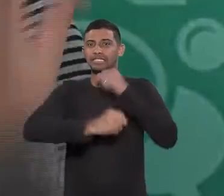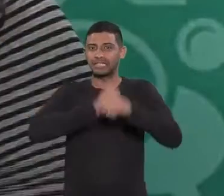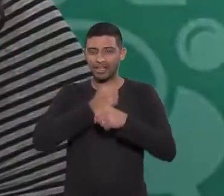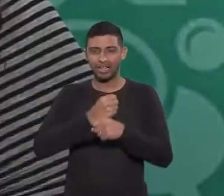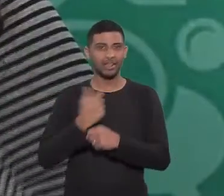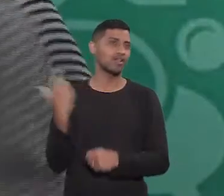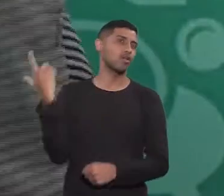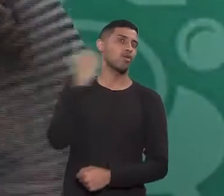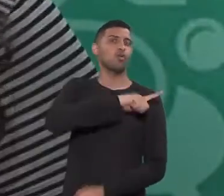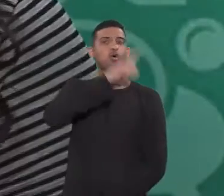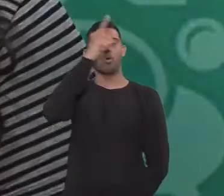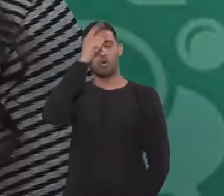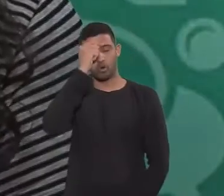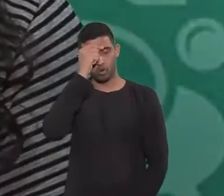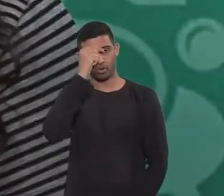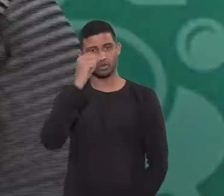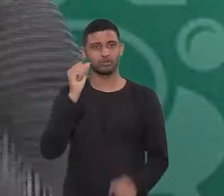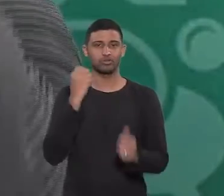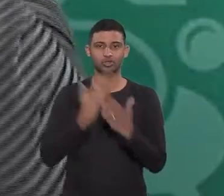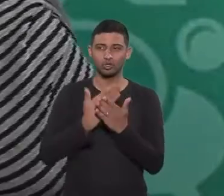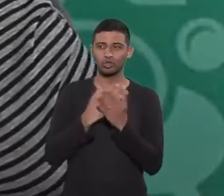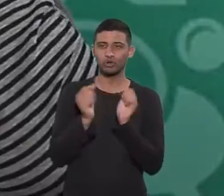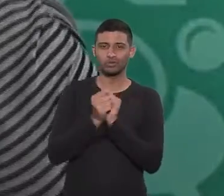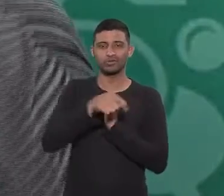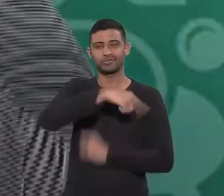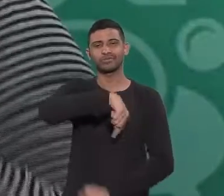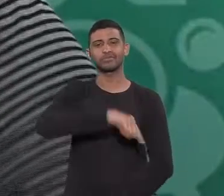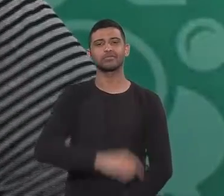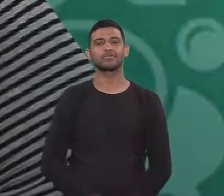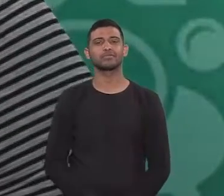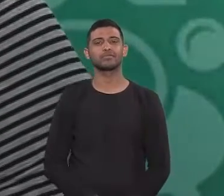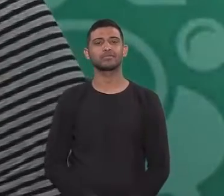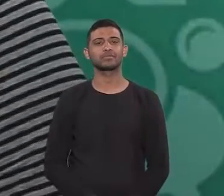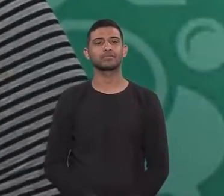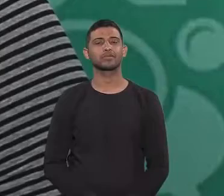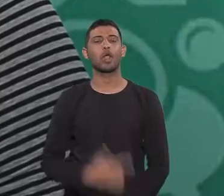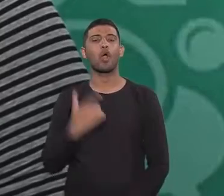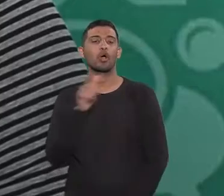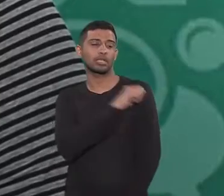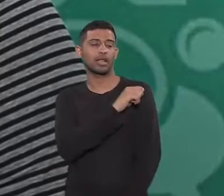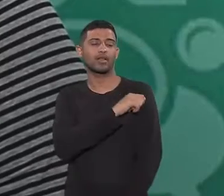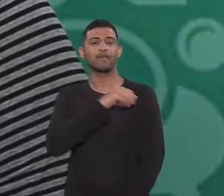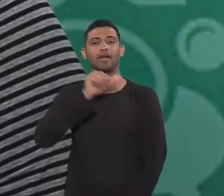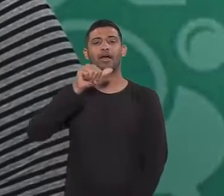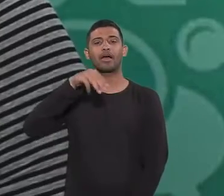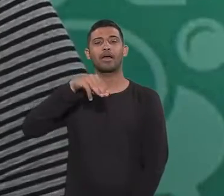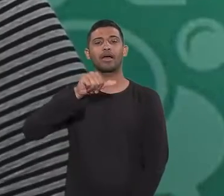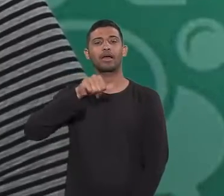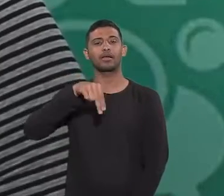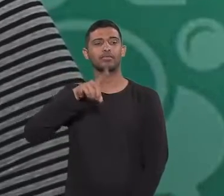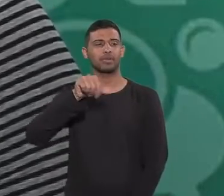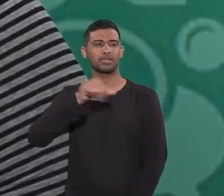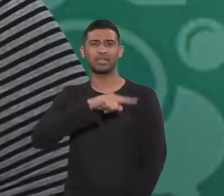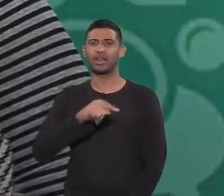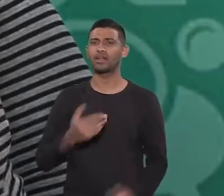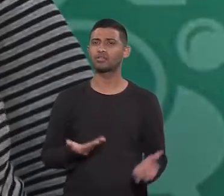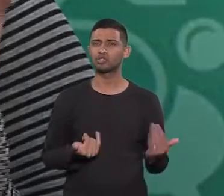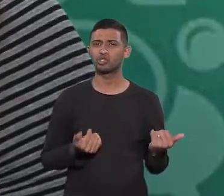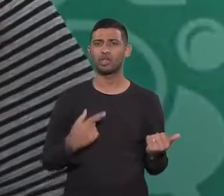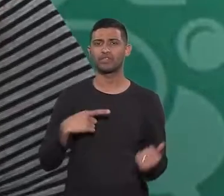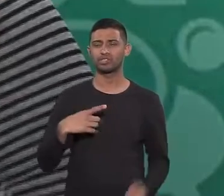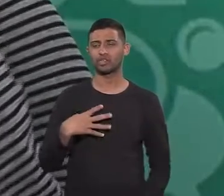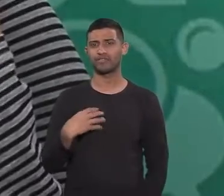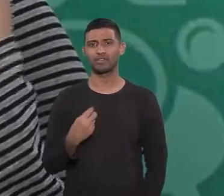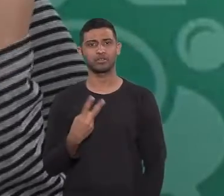tentando há 3 anos, e finalmente passou, depois que estudou com a gente. A Amanda já é uma outra aluna nossa que já era